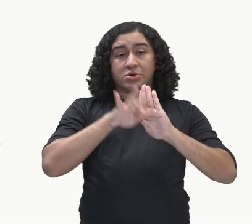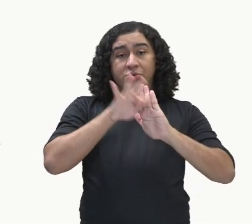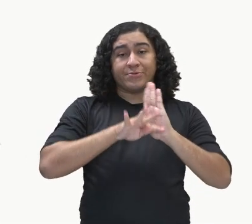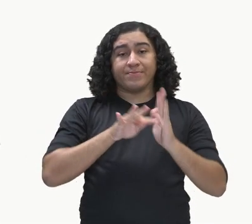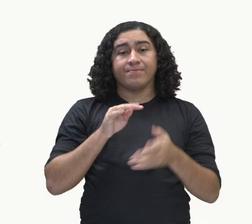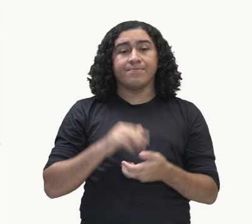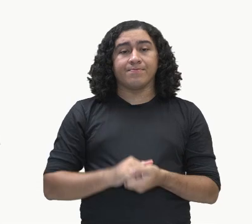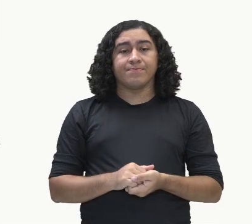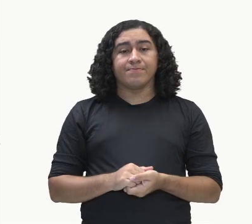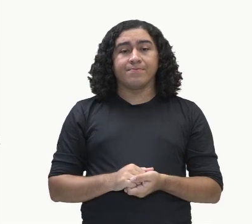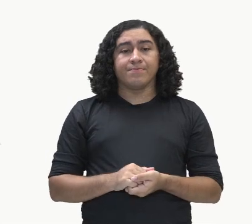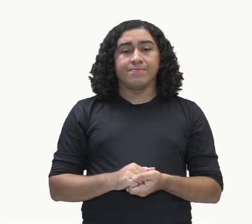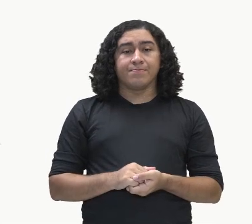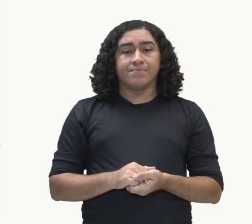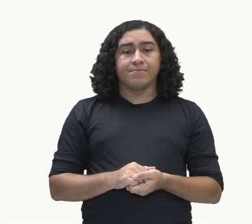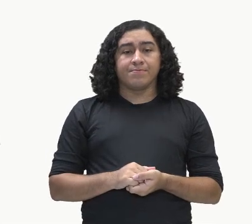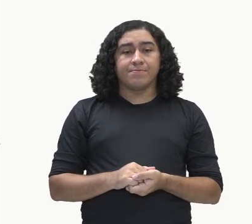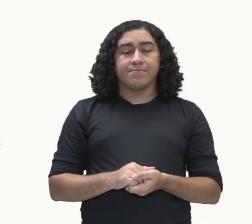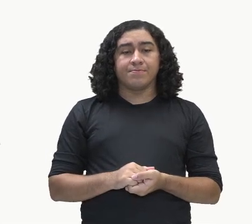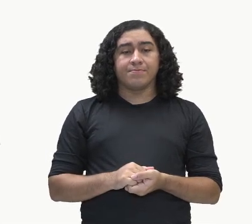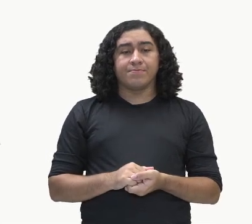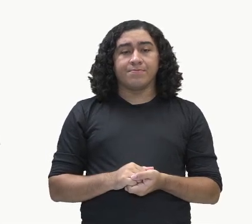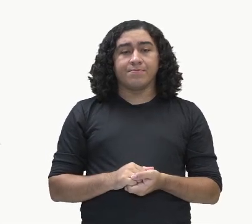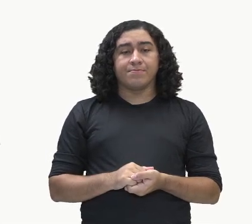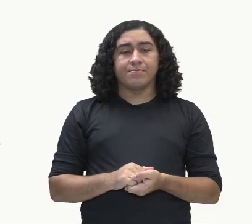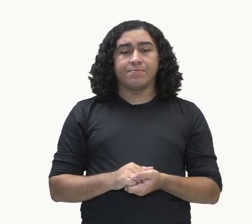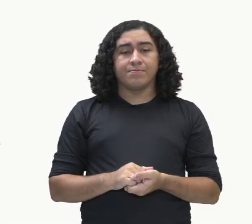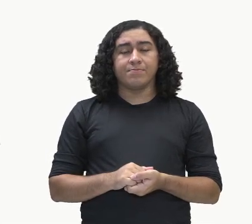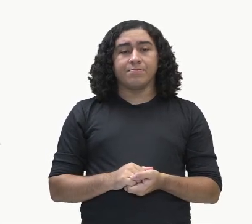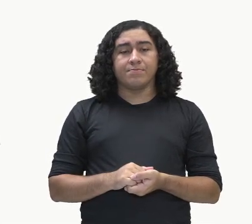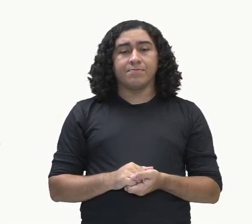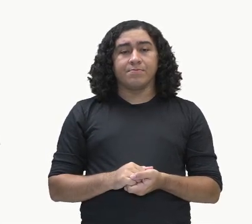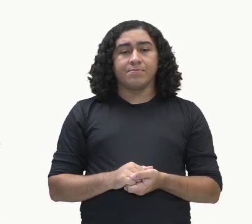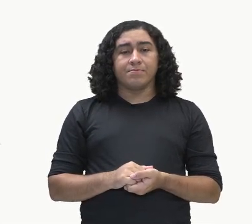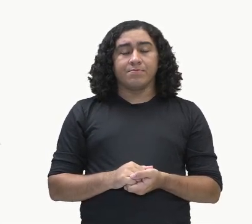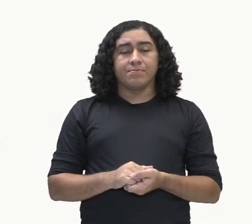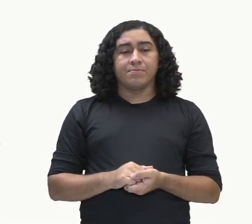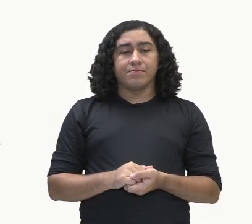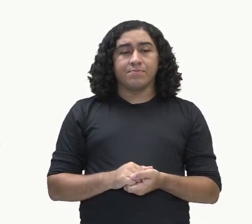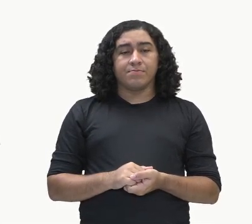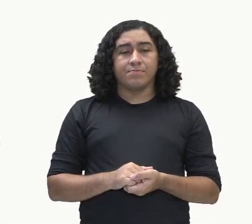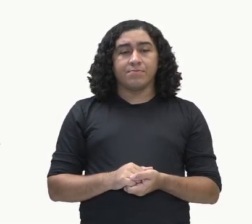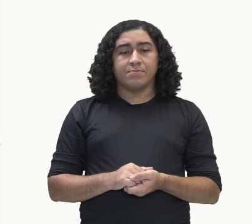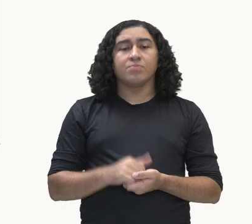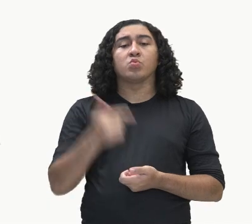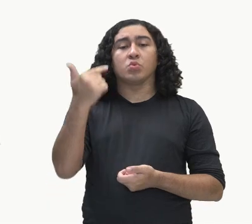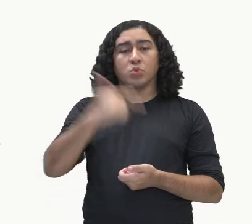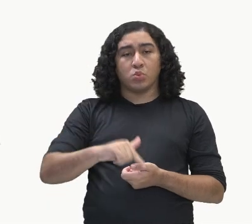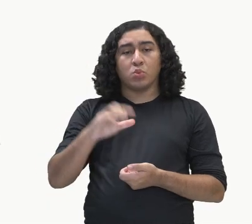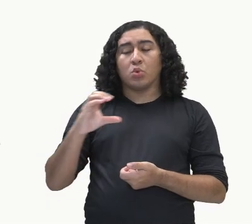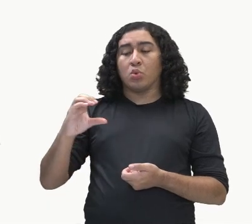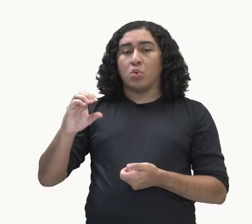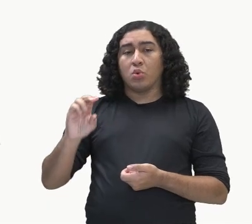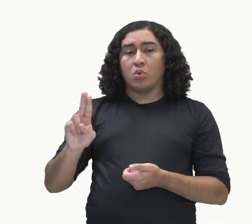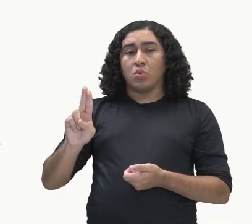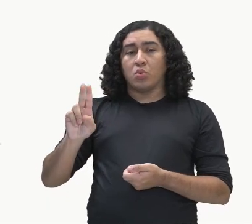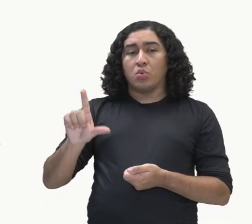often very different cultures. Vou marcar a palavra culture,